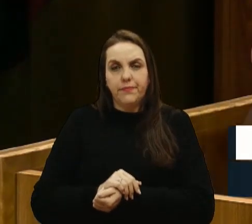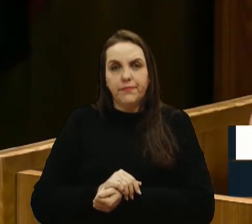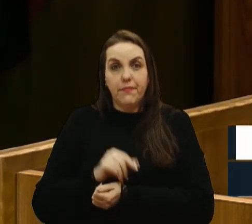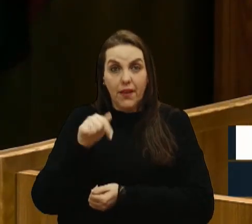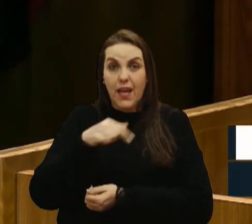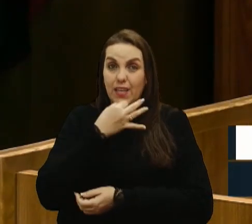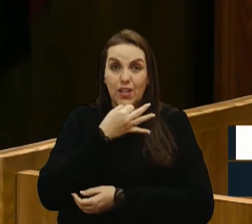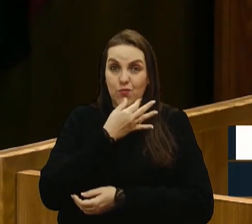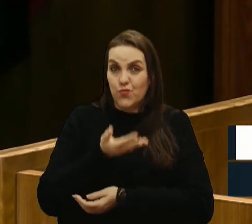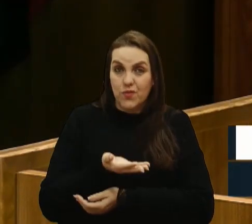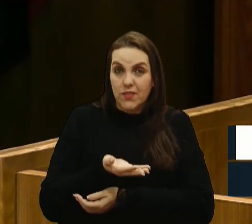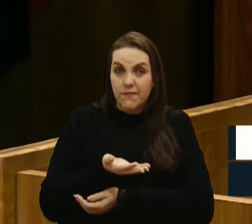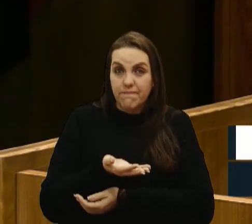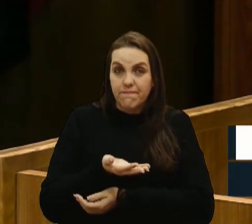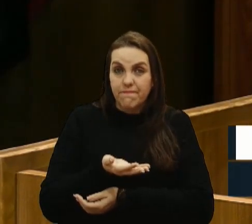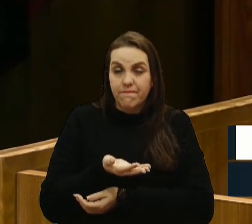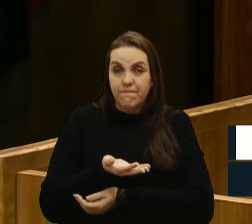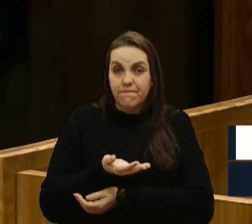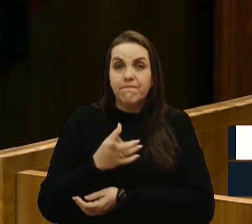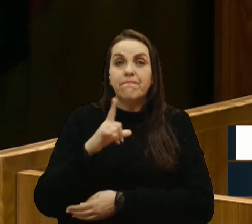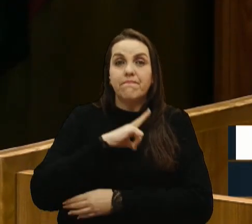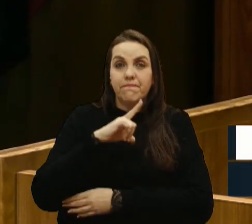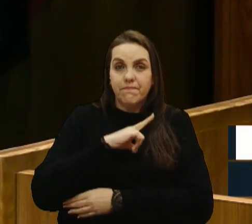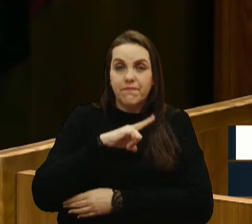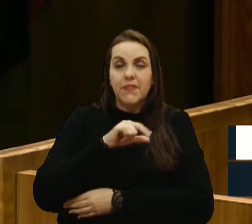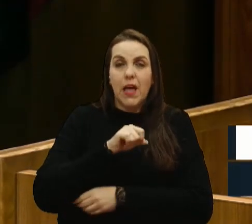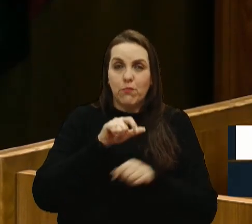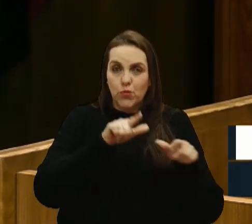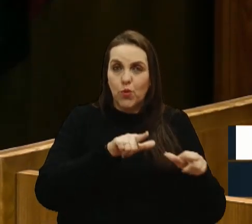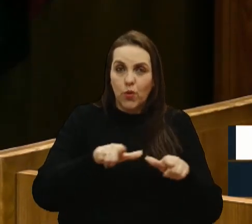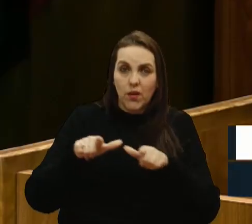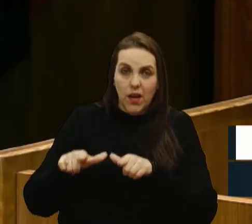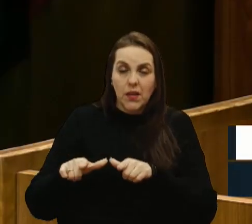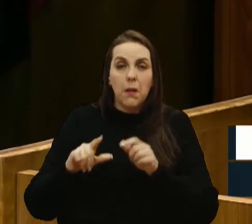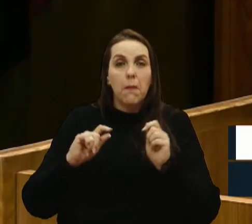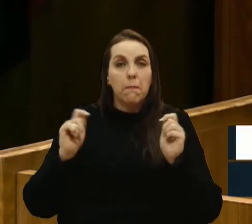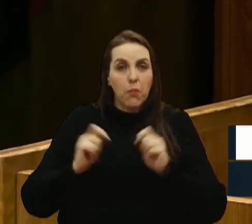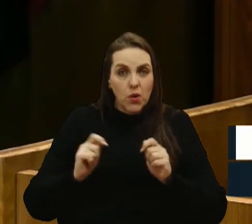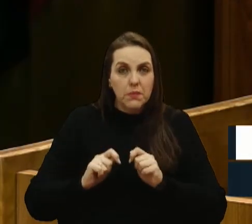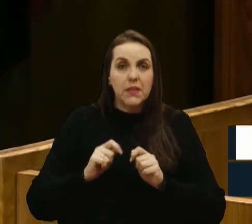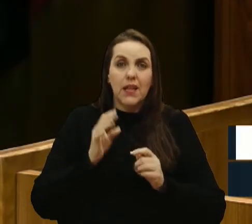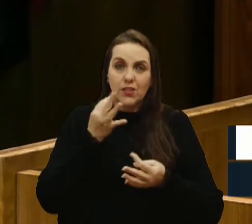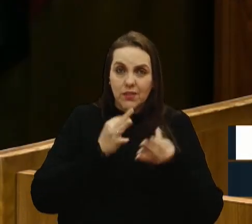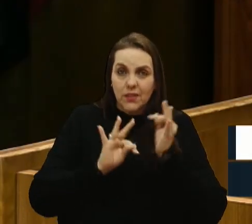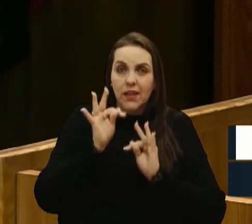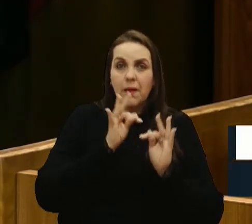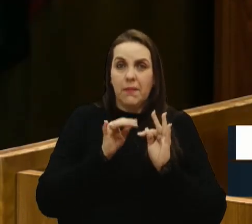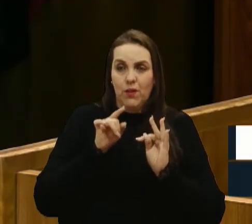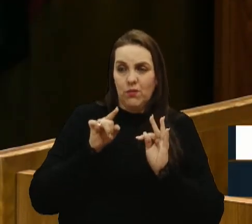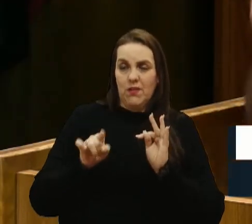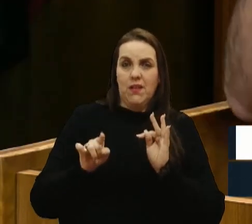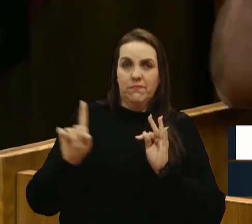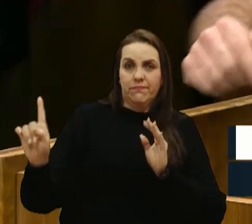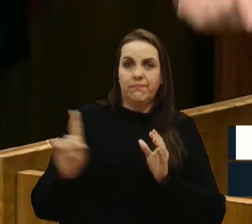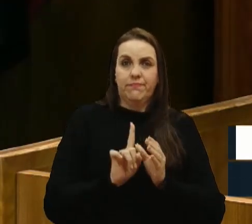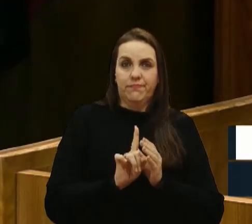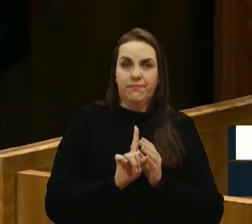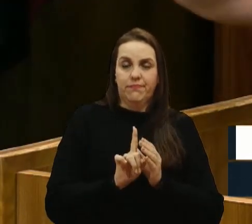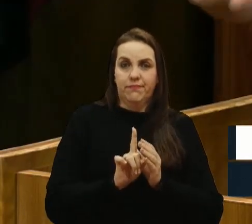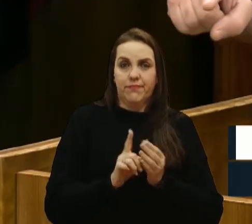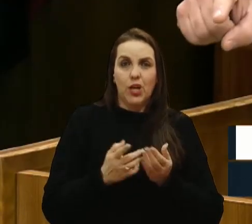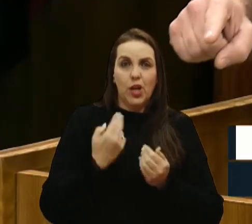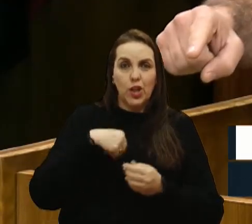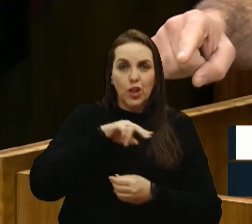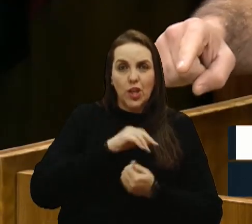Aqui em Caxias do Sul, nós temos alguns locais que podem tratar desses indivíduos. Ao invés de nós